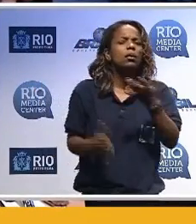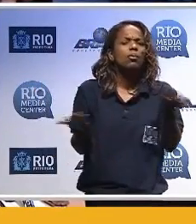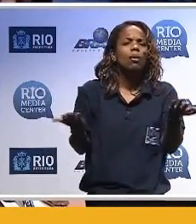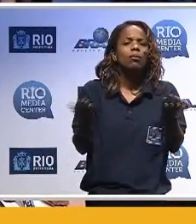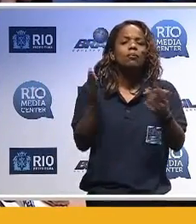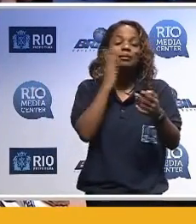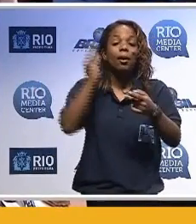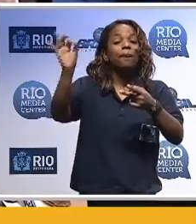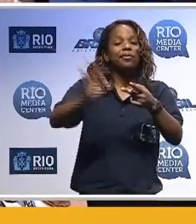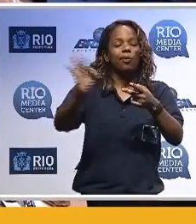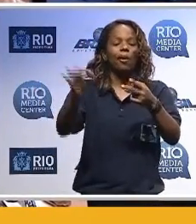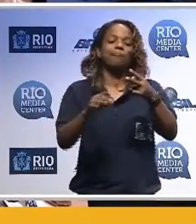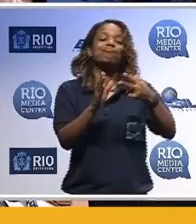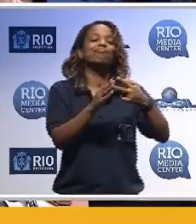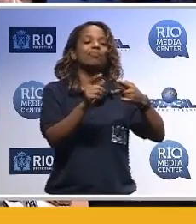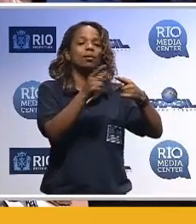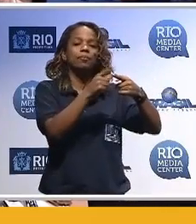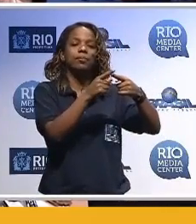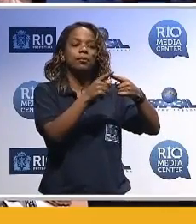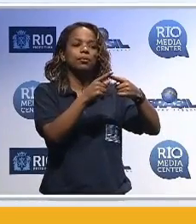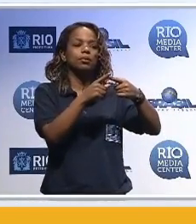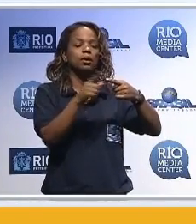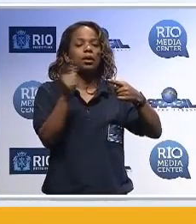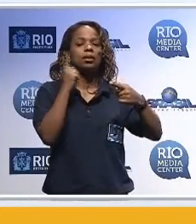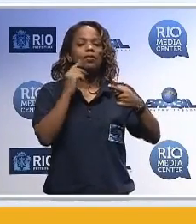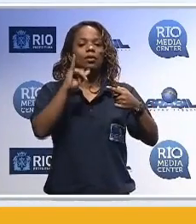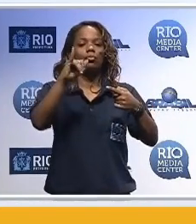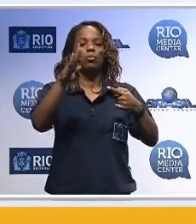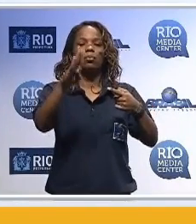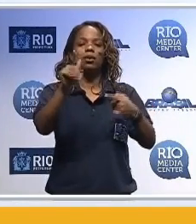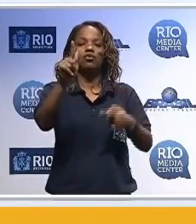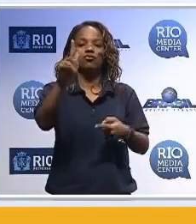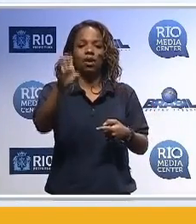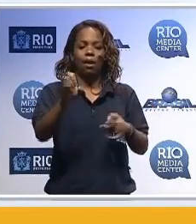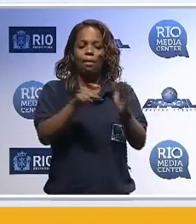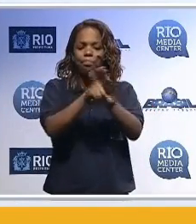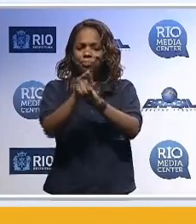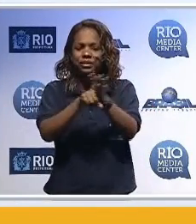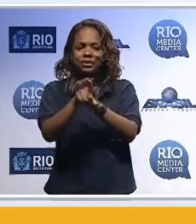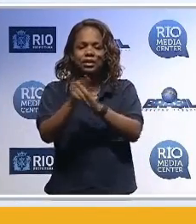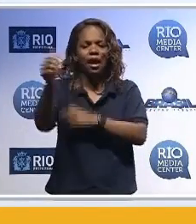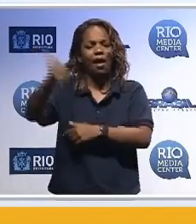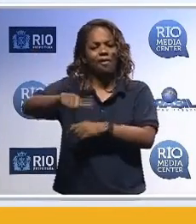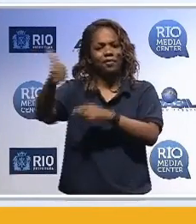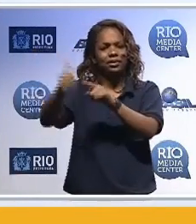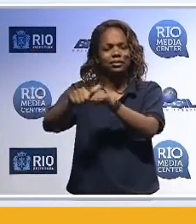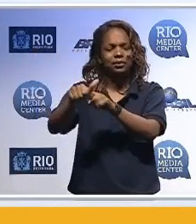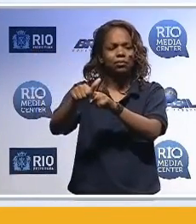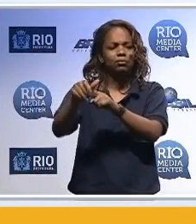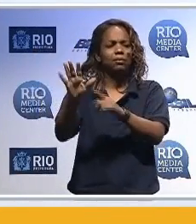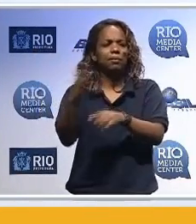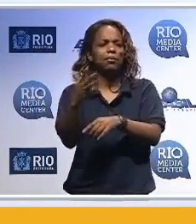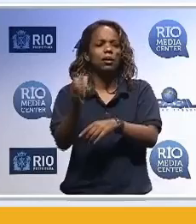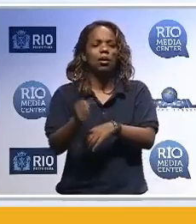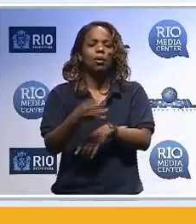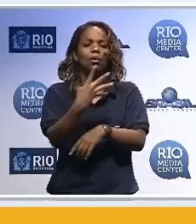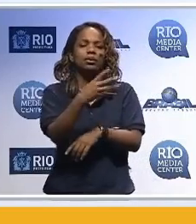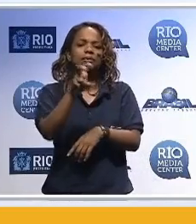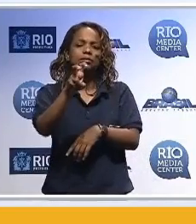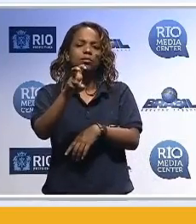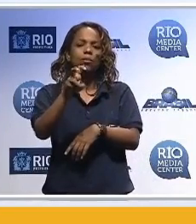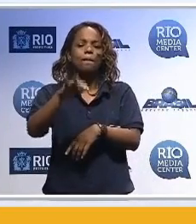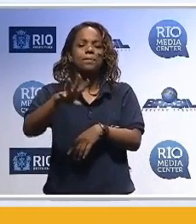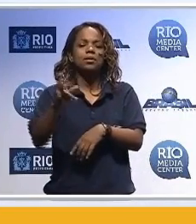Aos percentuais. A gente tem esses números são do IBGE, tá? E essa avaliação dos 45 milhões de brasileiros, que é 23%,